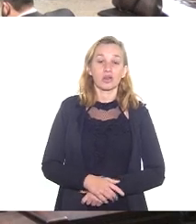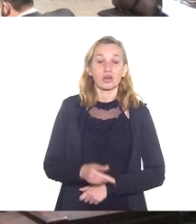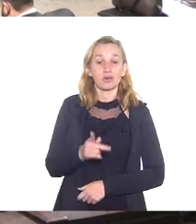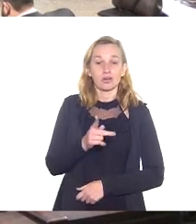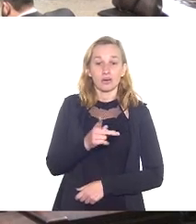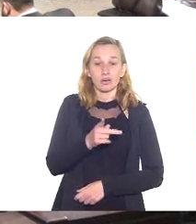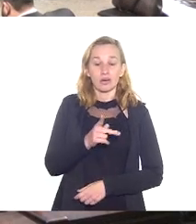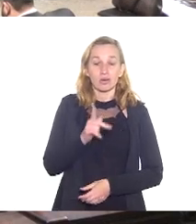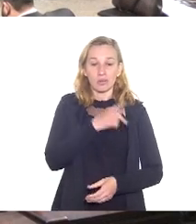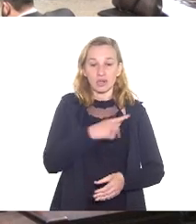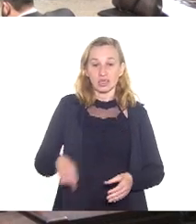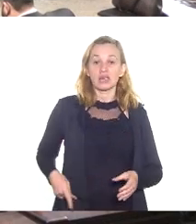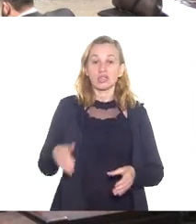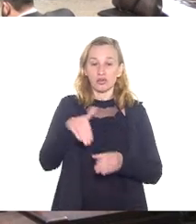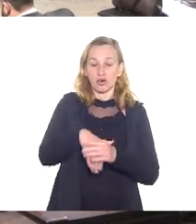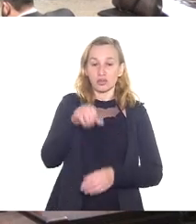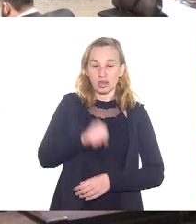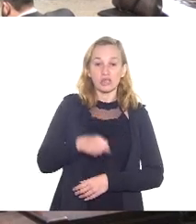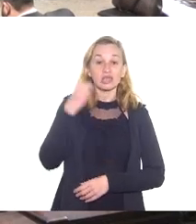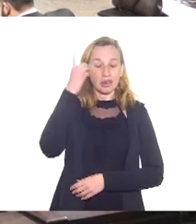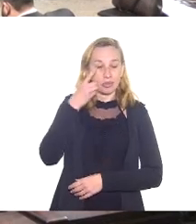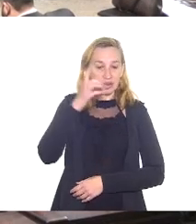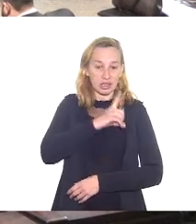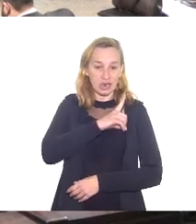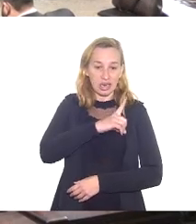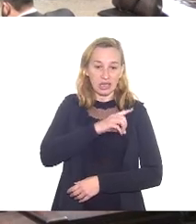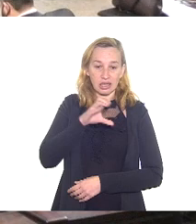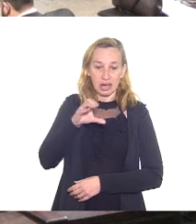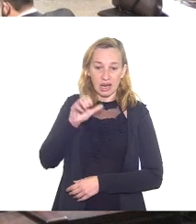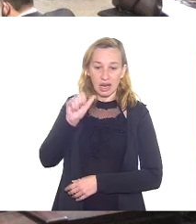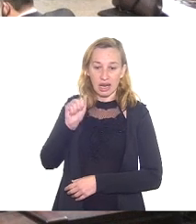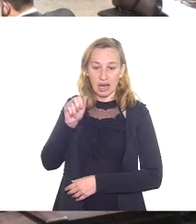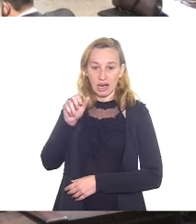Presidente, eu voto sim. Deputado delegado Carlos Augusto.